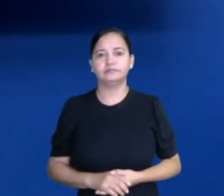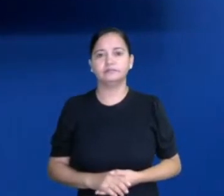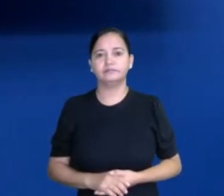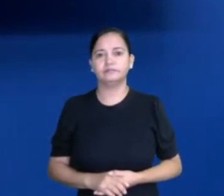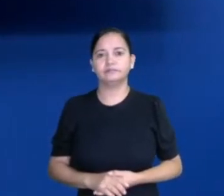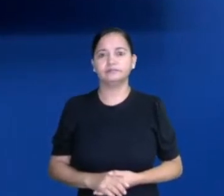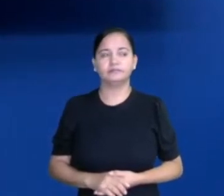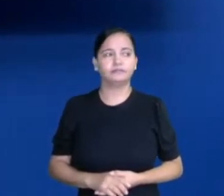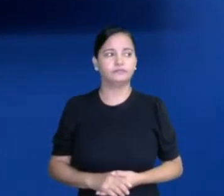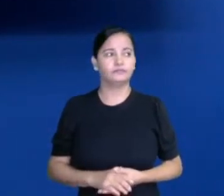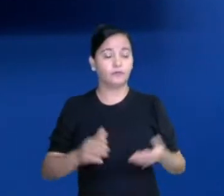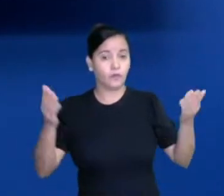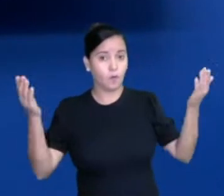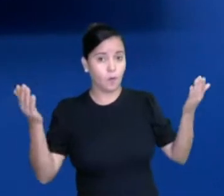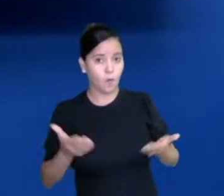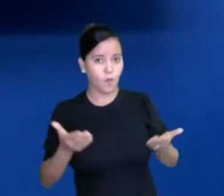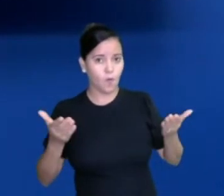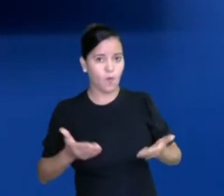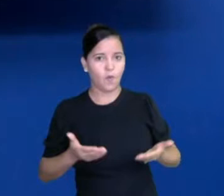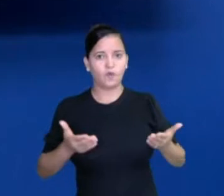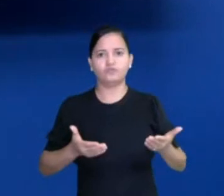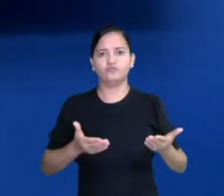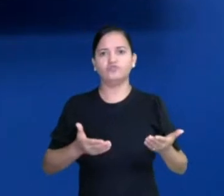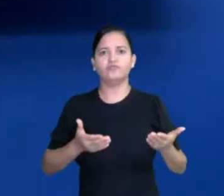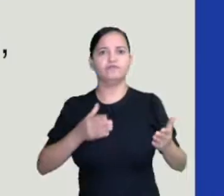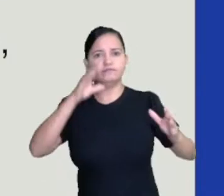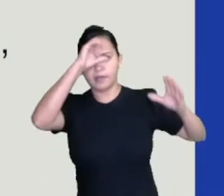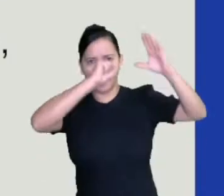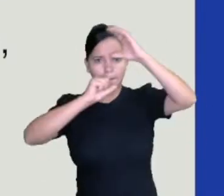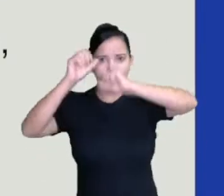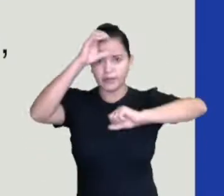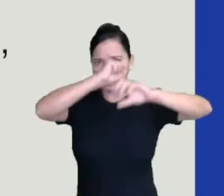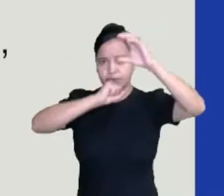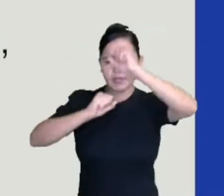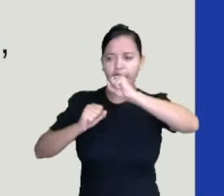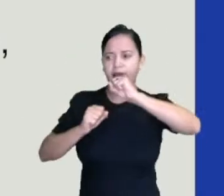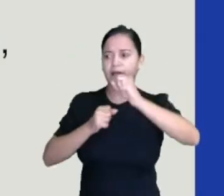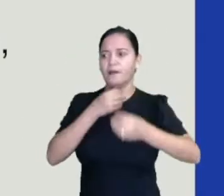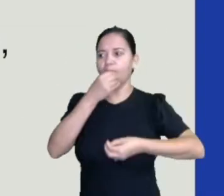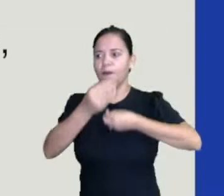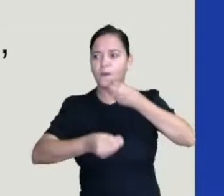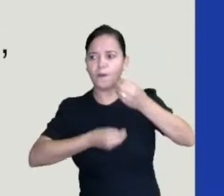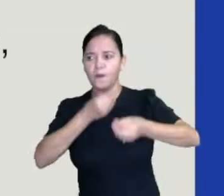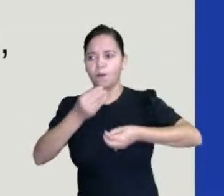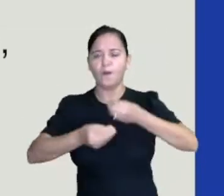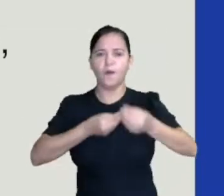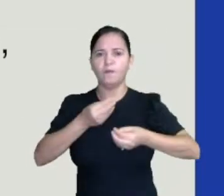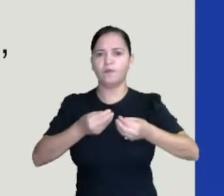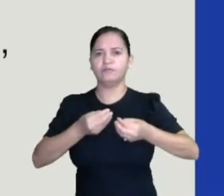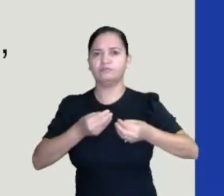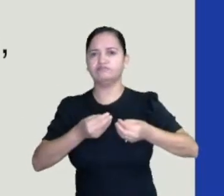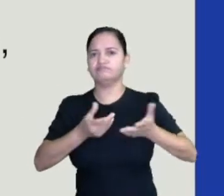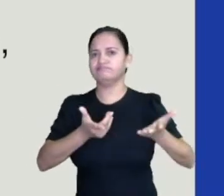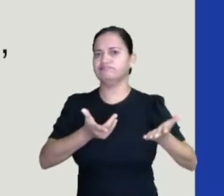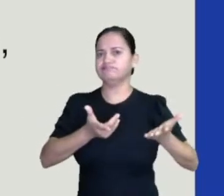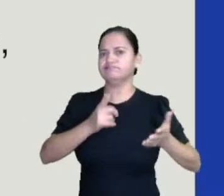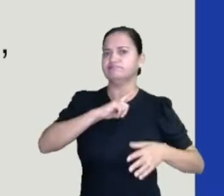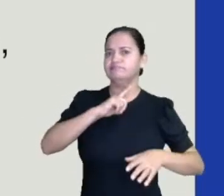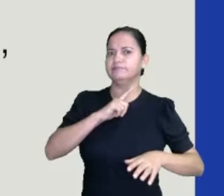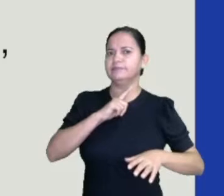Então a gente hoje vai trabalhar a resolução e elaboração de problemas do